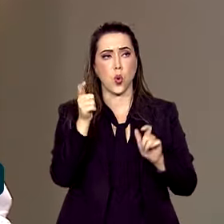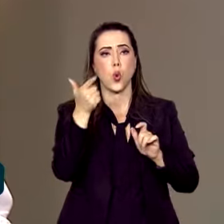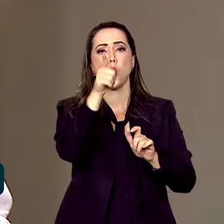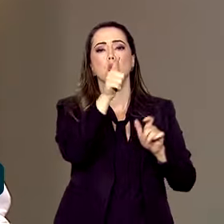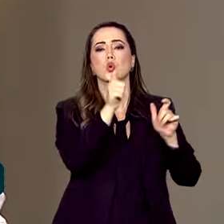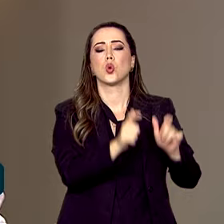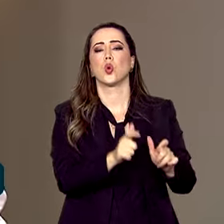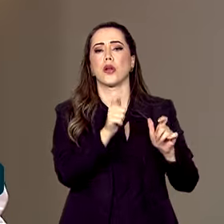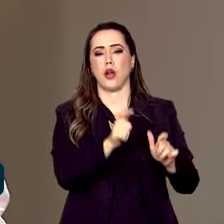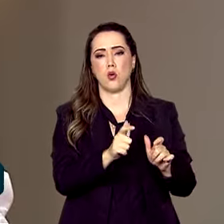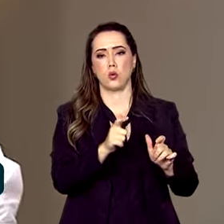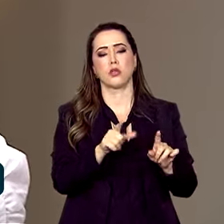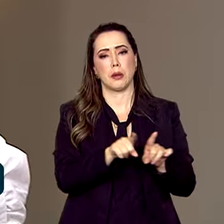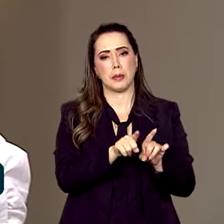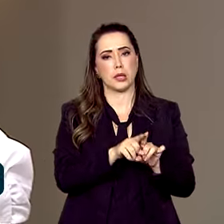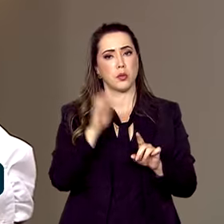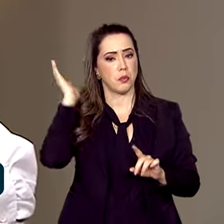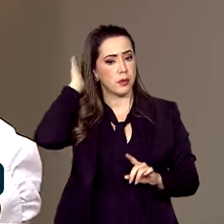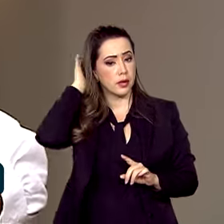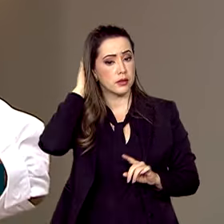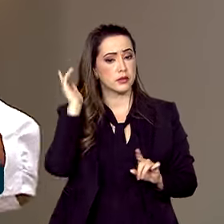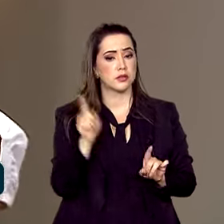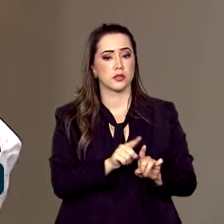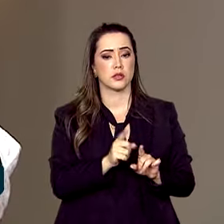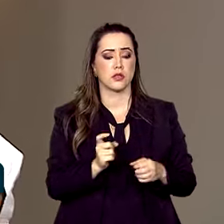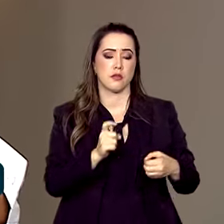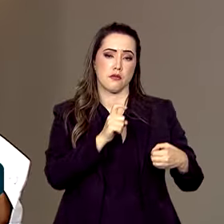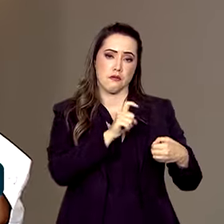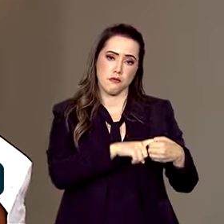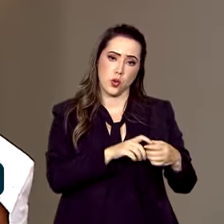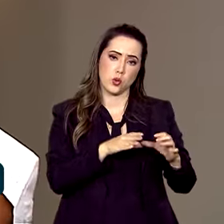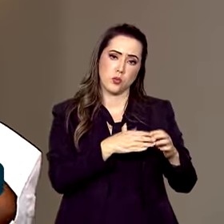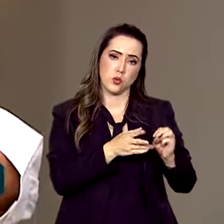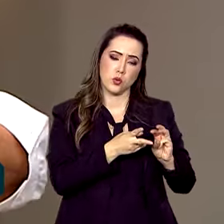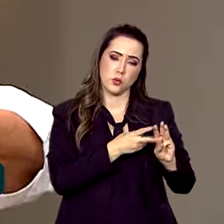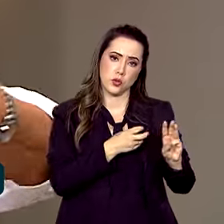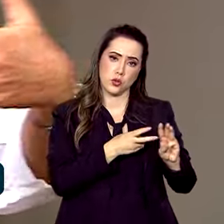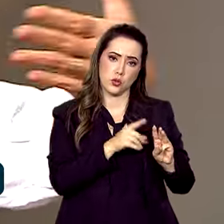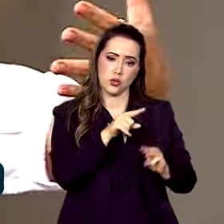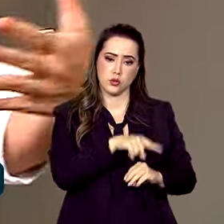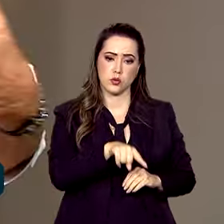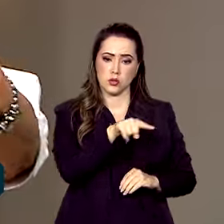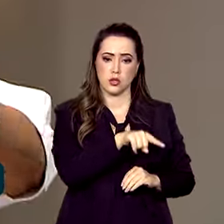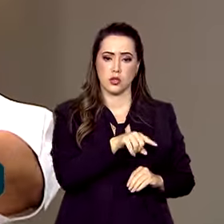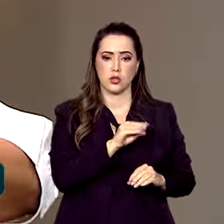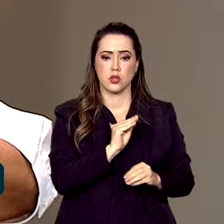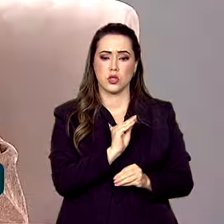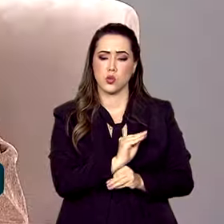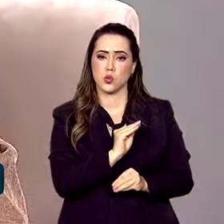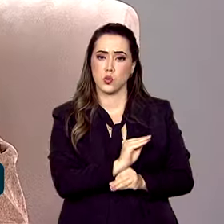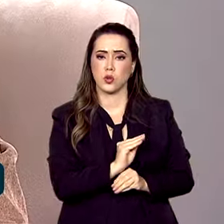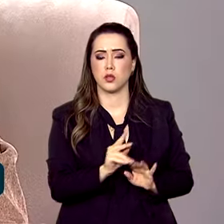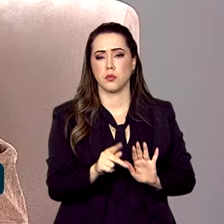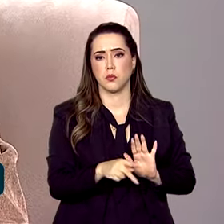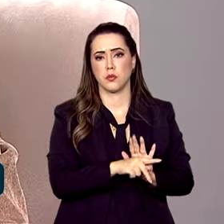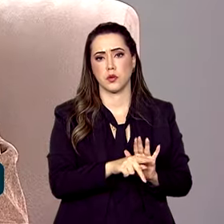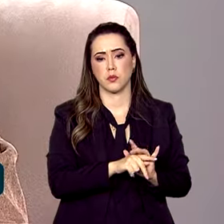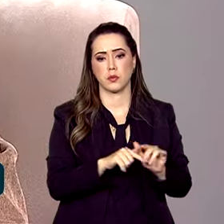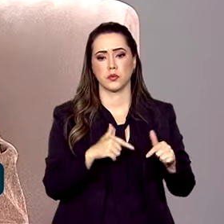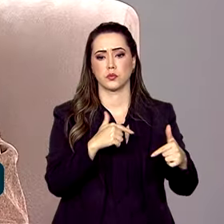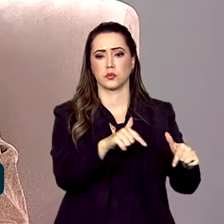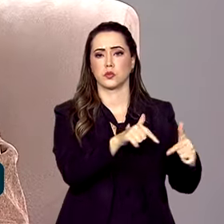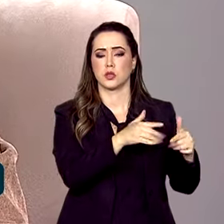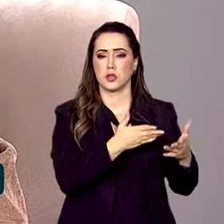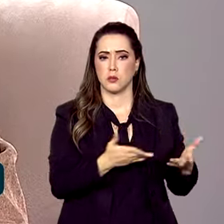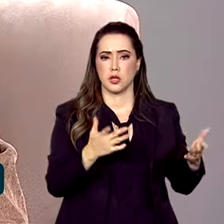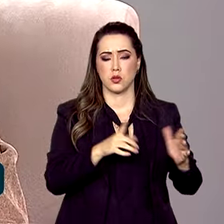Guamá. Então, essa posse volta para os indígenas e aí eles passam, então, a exercer o